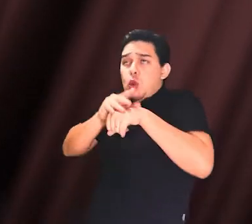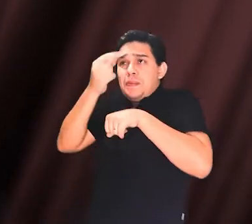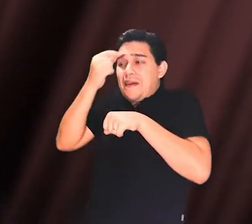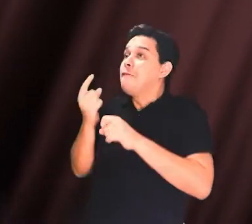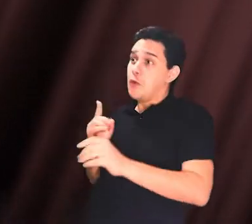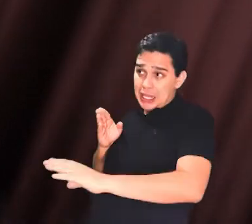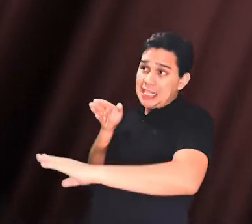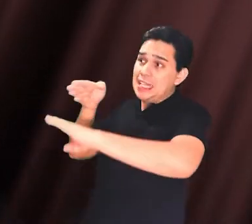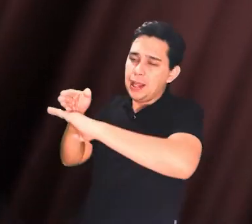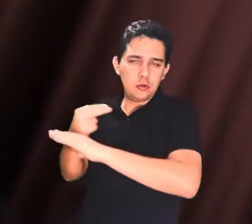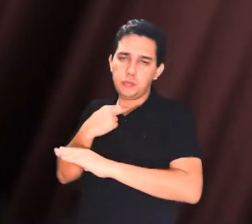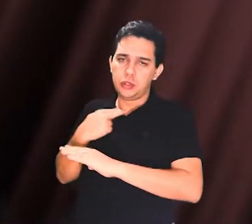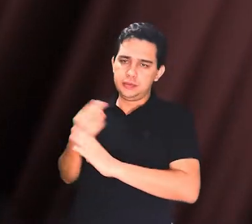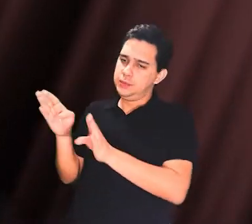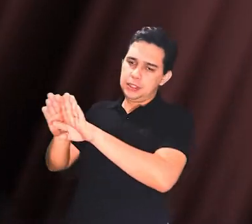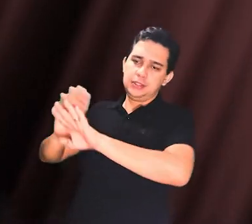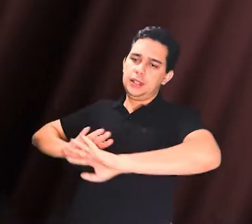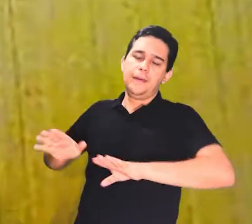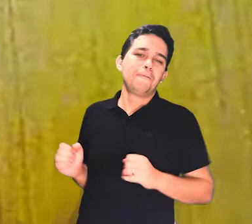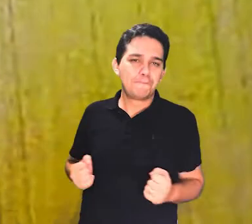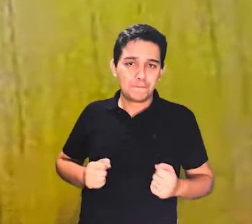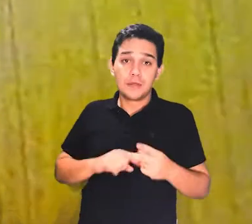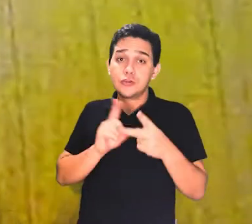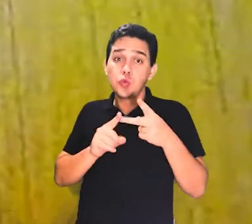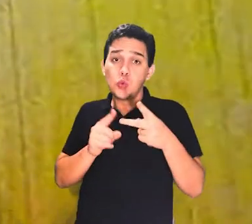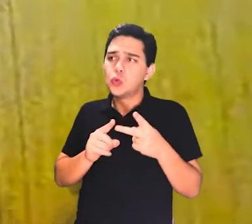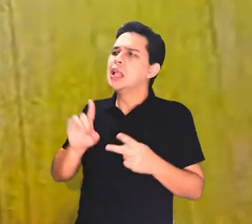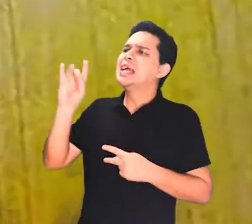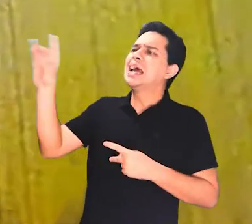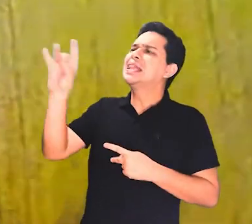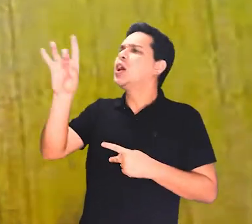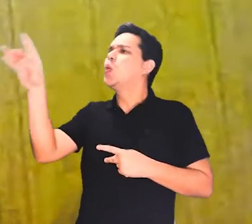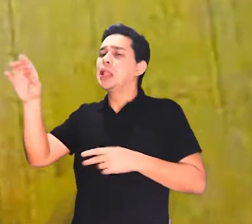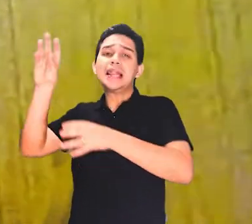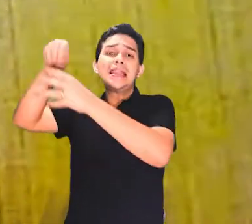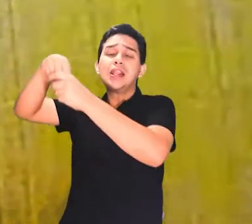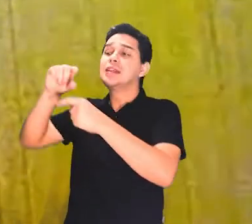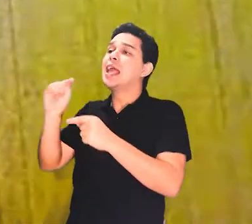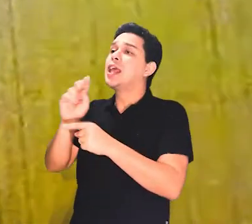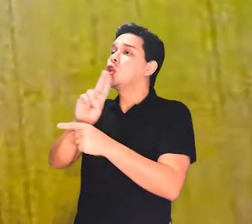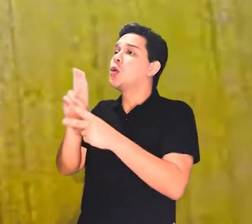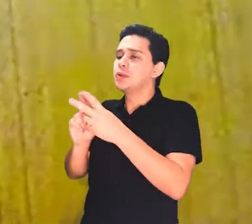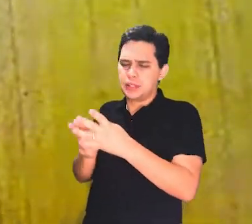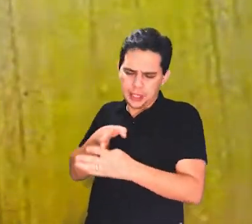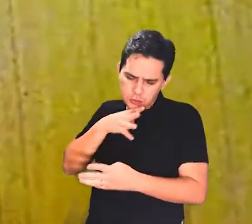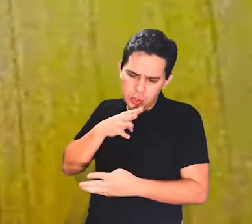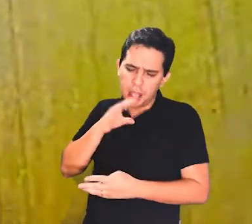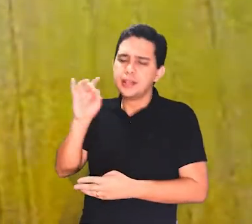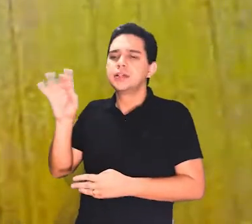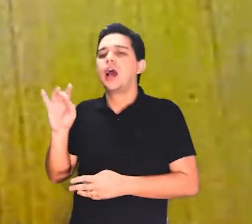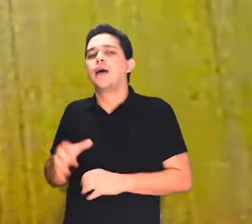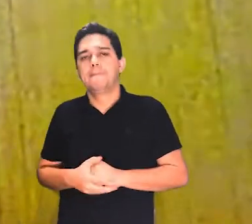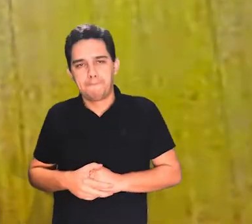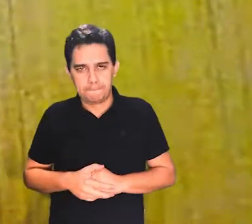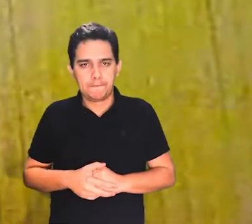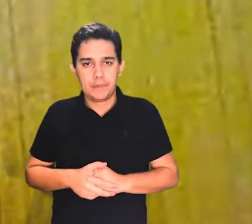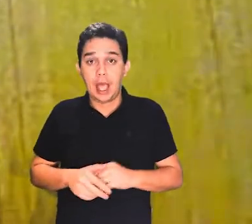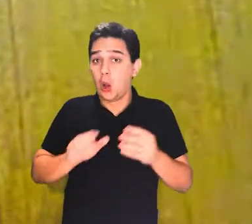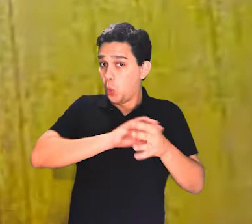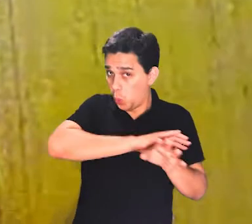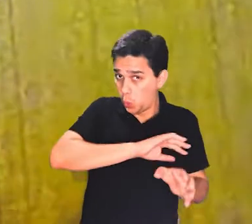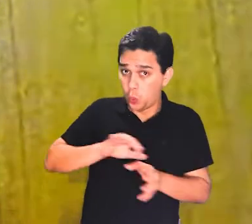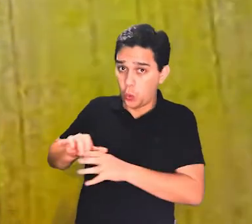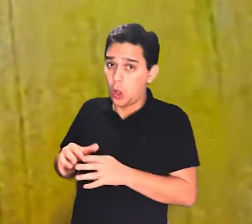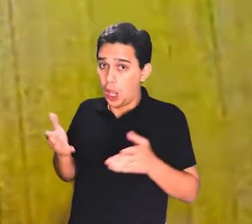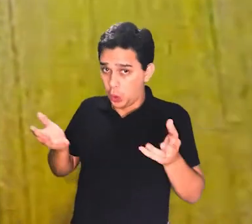lá dentro, porque antes nem se conhecia quem estava lá dentro. E agora, assim, na tutela coletiva, o que é muito importante é